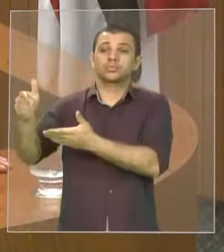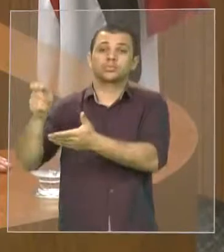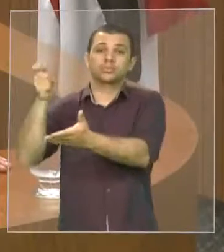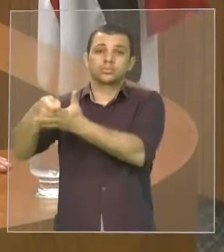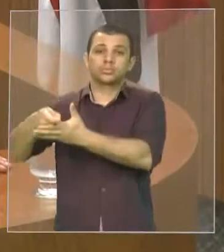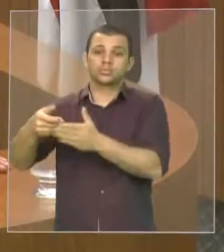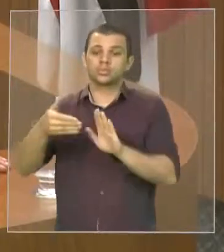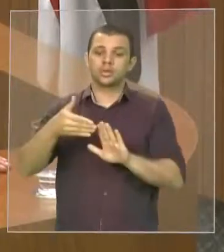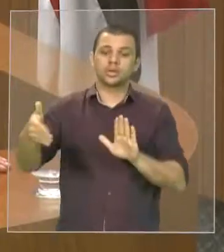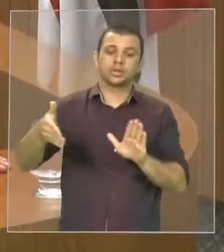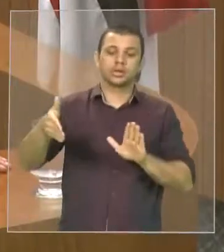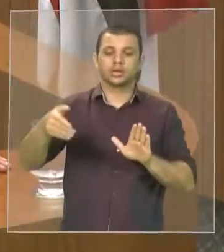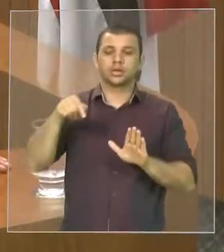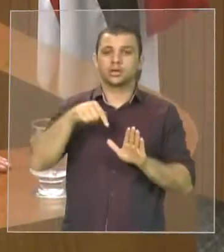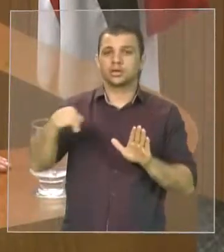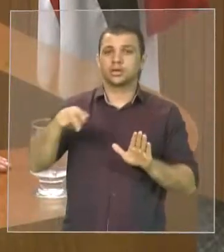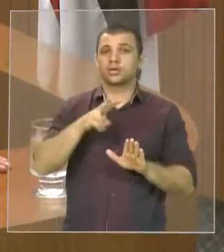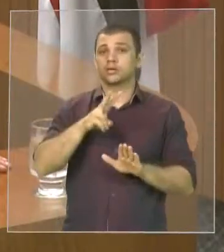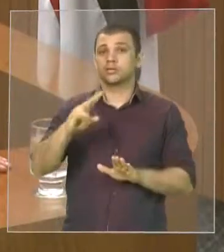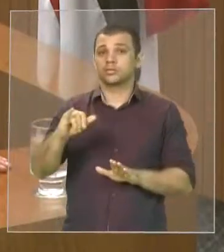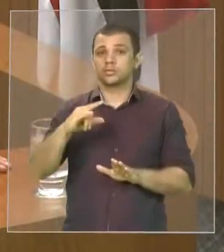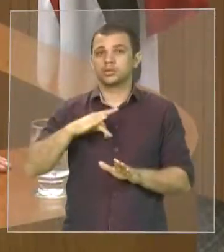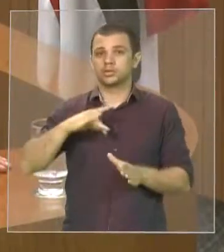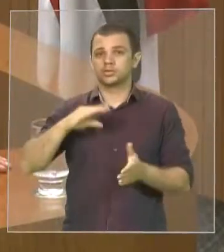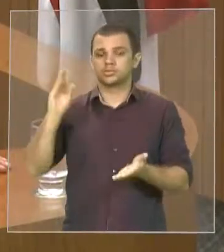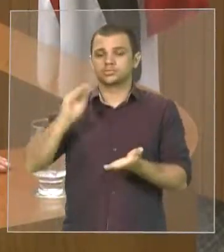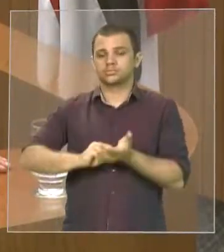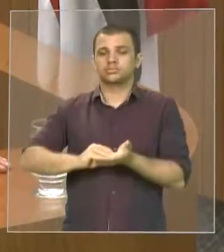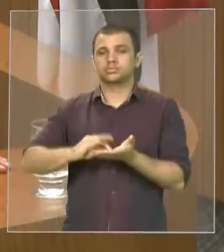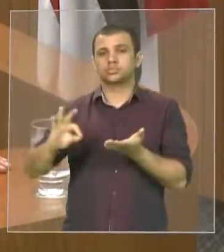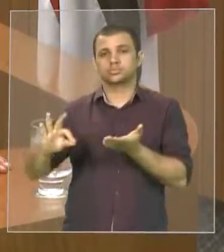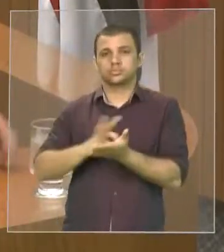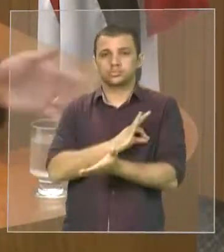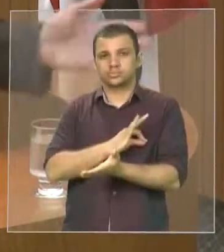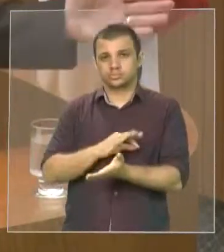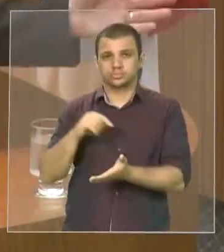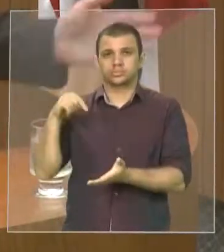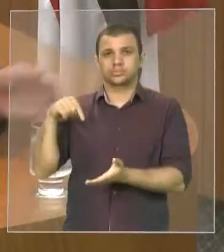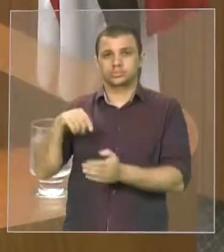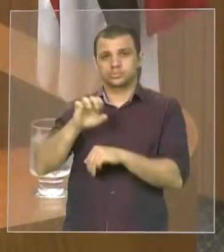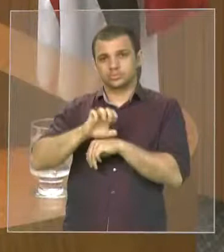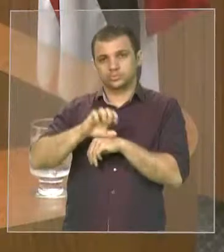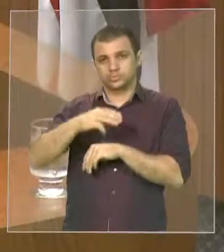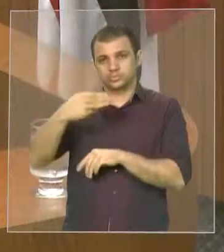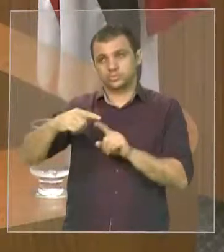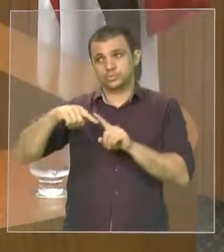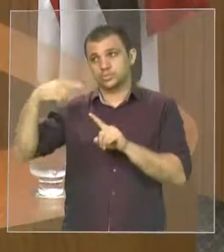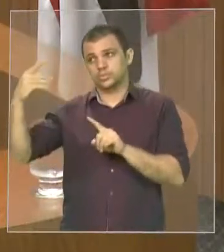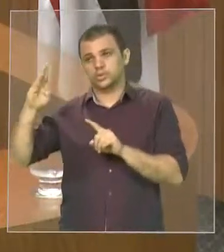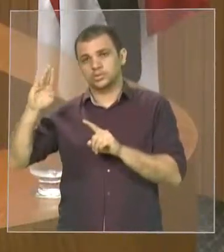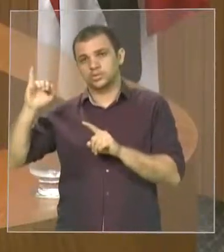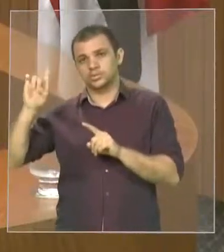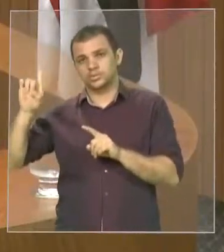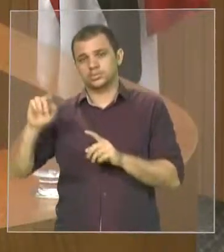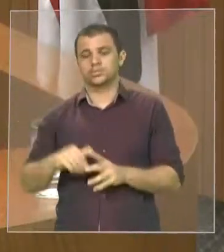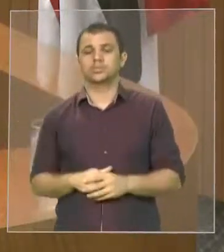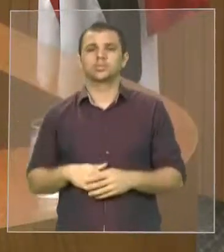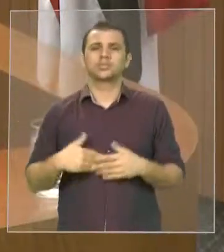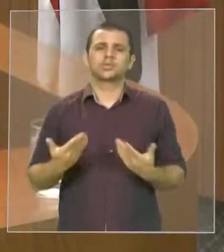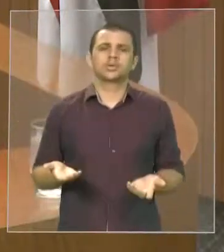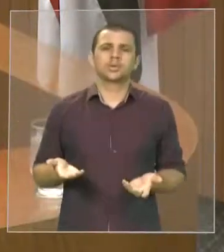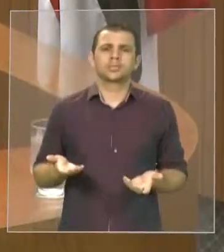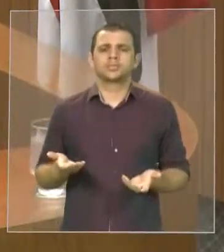empréstimo externo firmado entre o Estado do Maranhão e o BID. Ora, senhores e senhoras deputados, como é que,